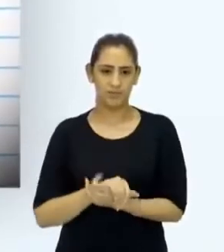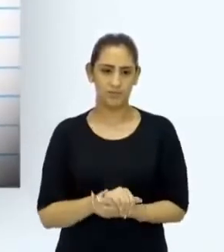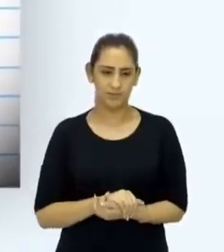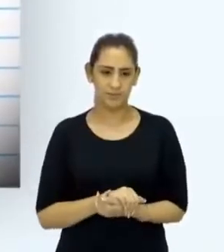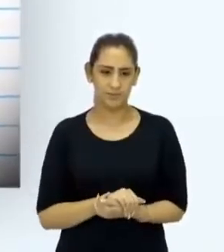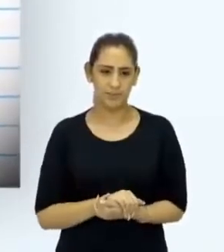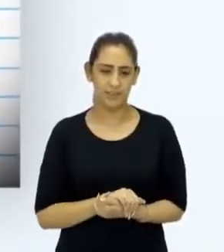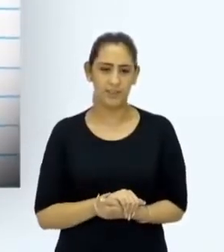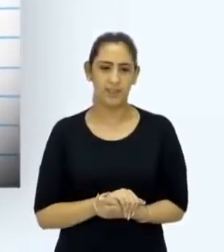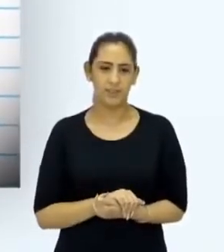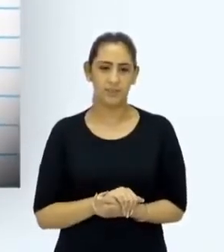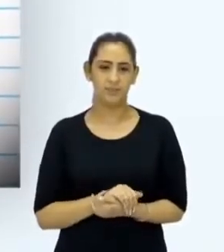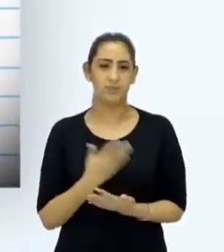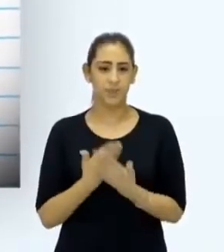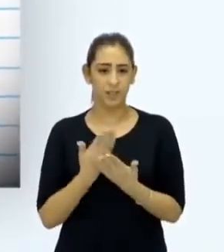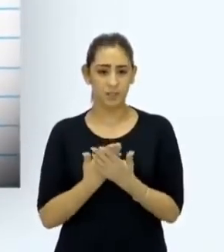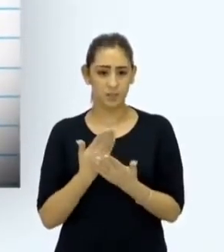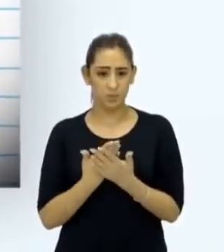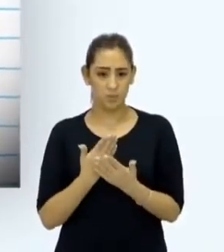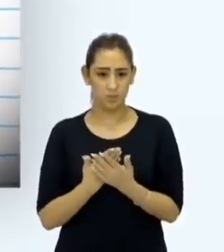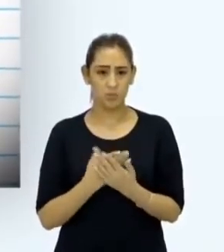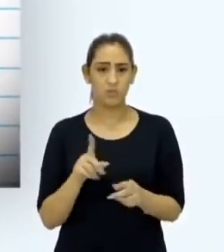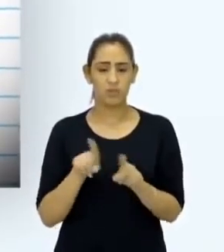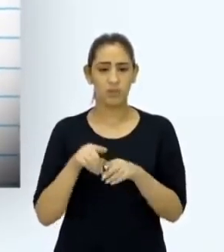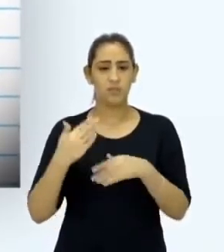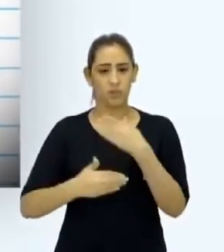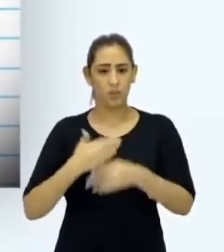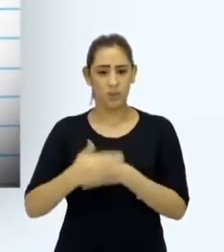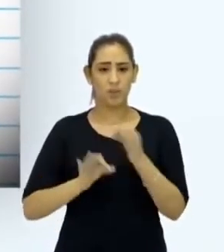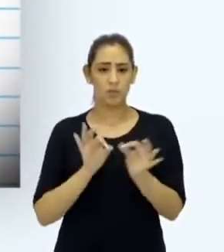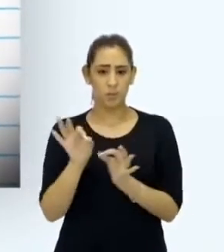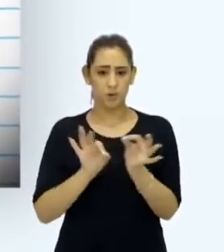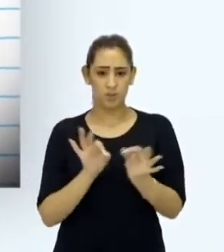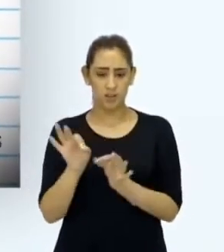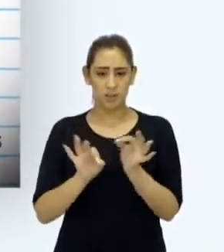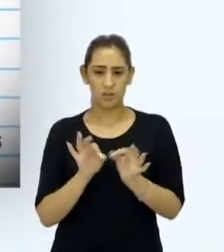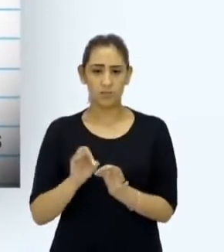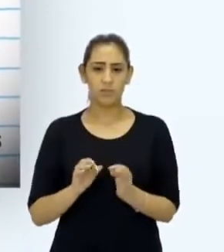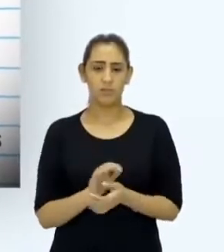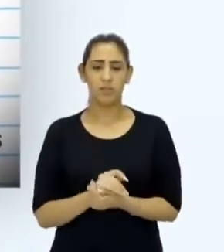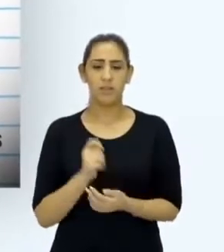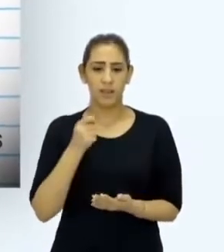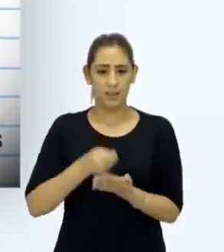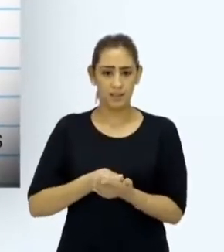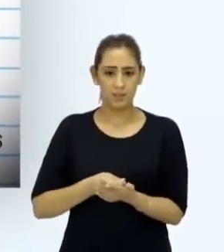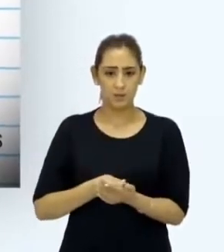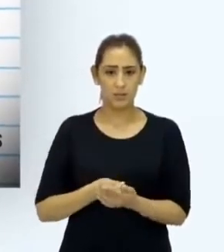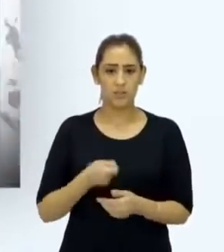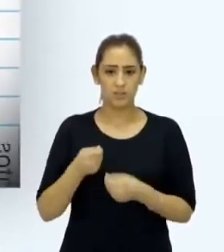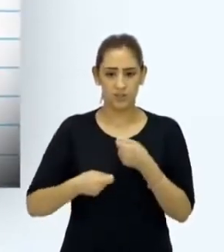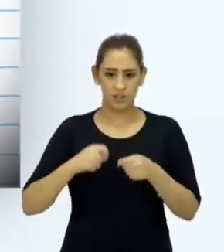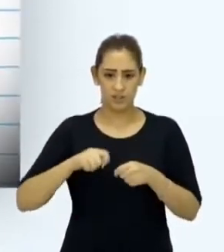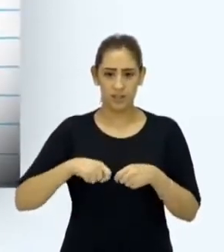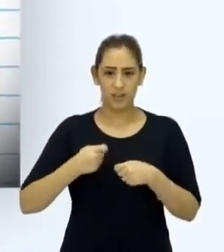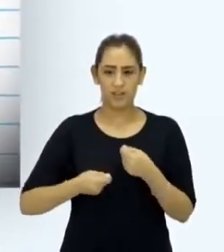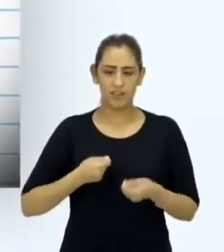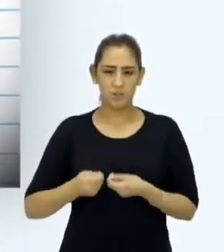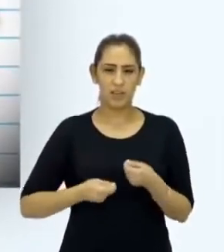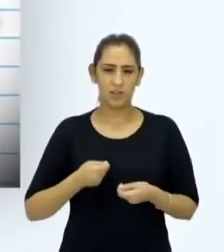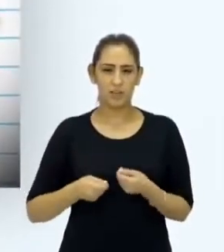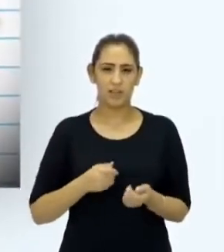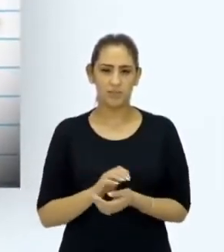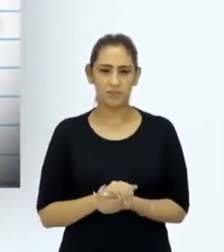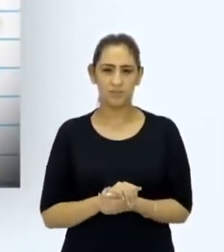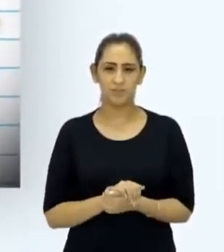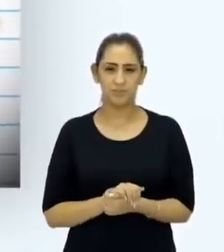políticas públicas, estudos acadêmicos, desenvolvimento de projetos e decisões de investimentos públicos e privados. Seus resultados